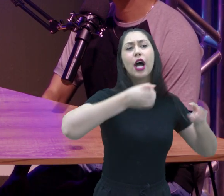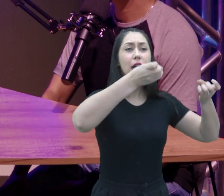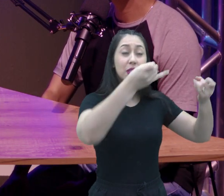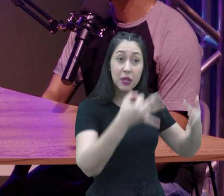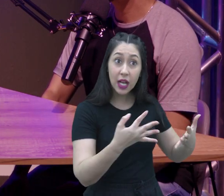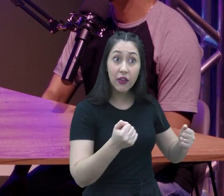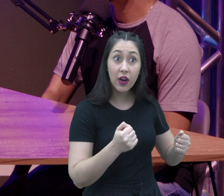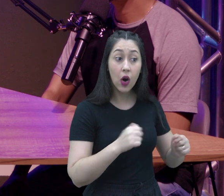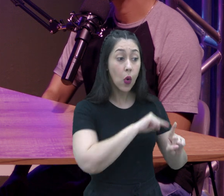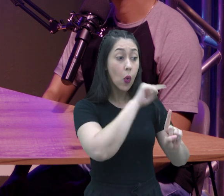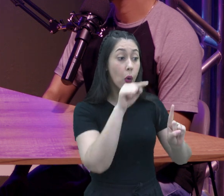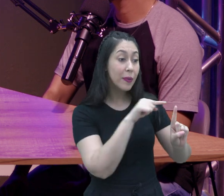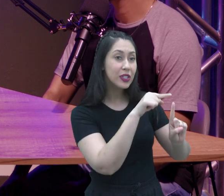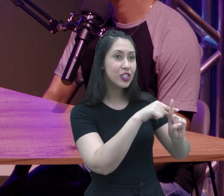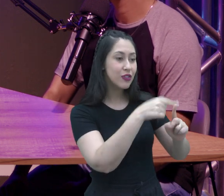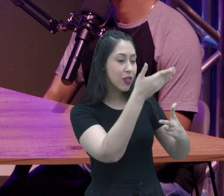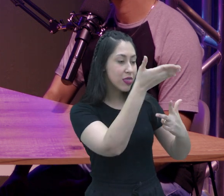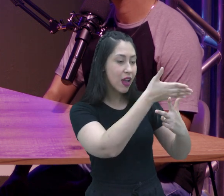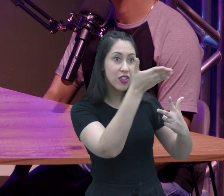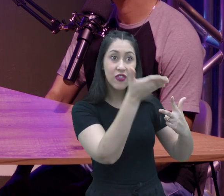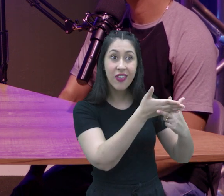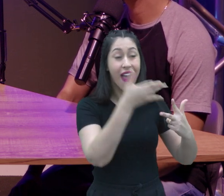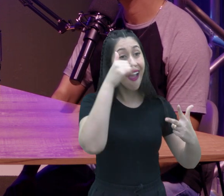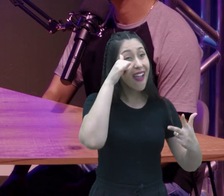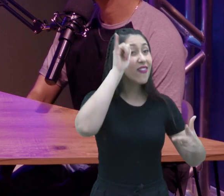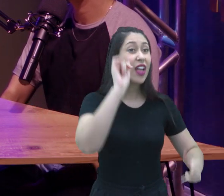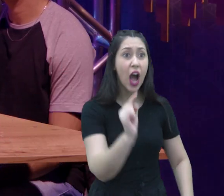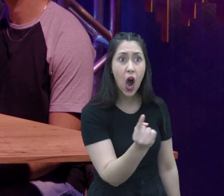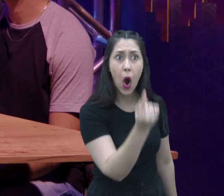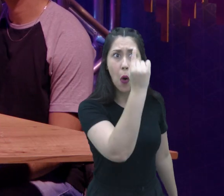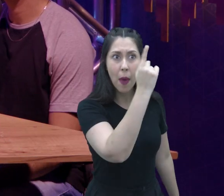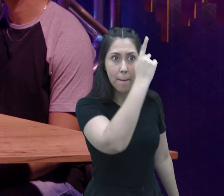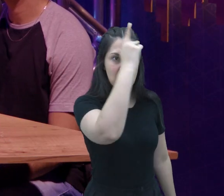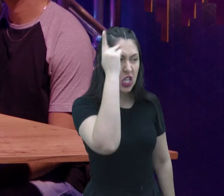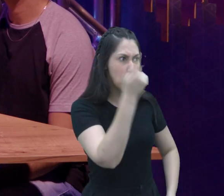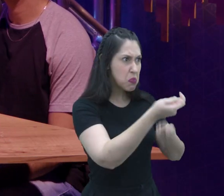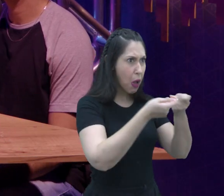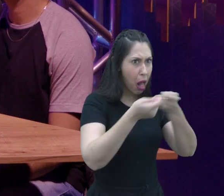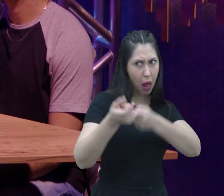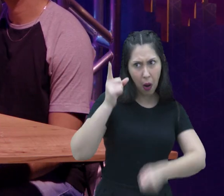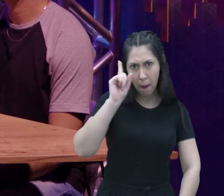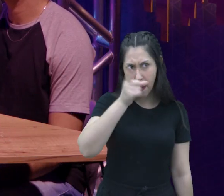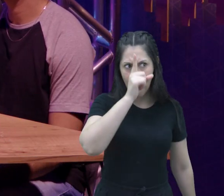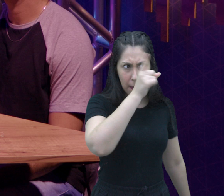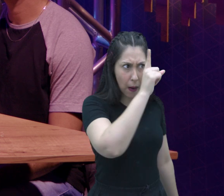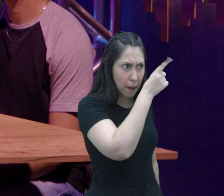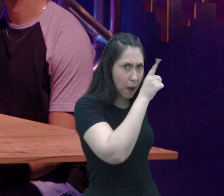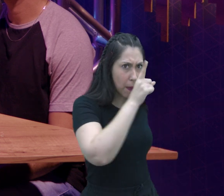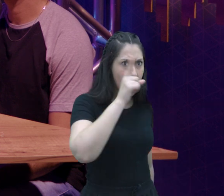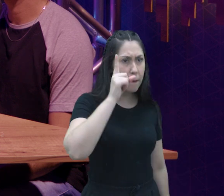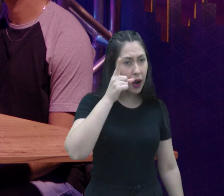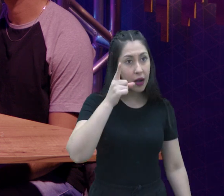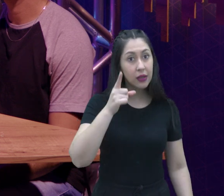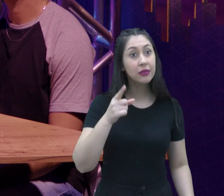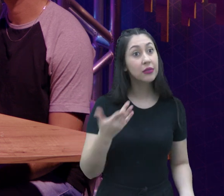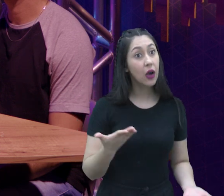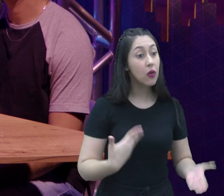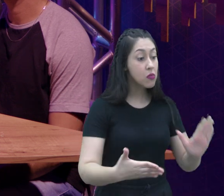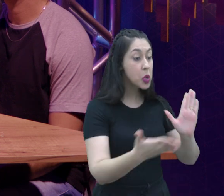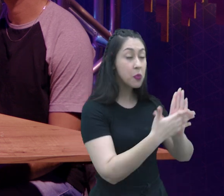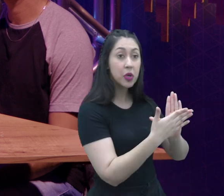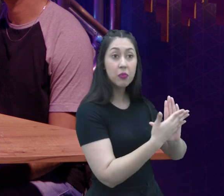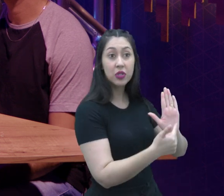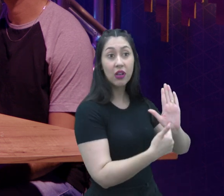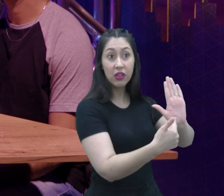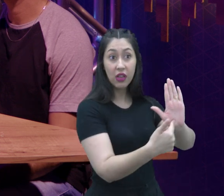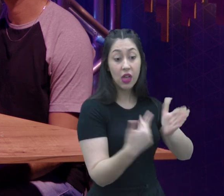forma de evitar a tirania e a concentração de poderio em uma pessoa surgiu na Grécia Antiga, sendo proposta por Aristóteles em um